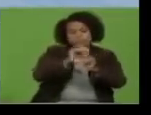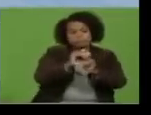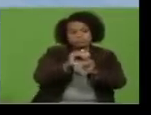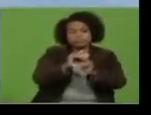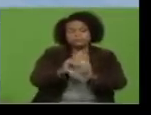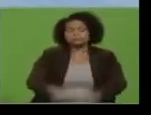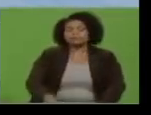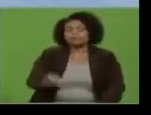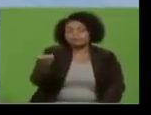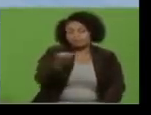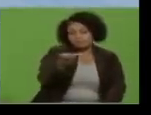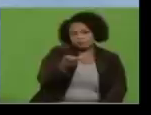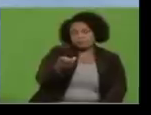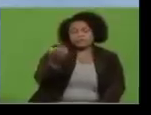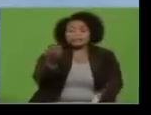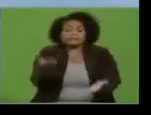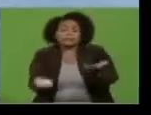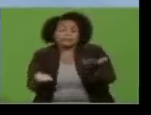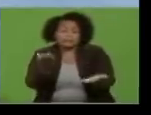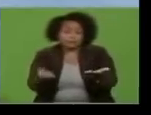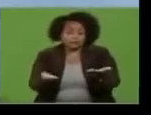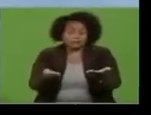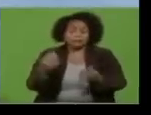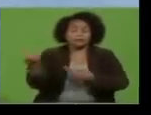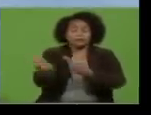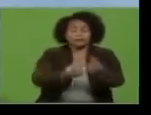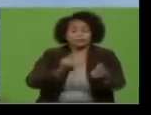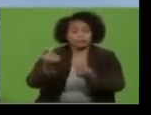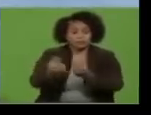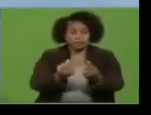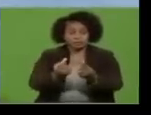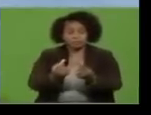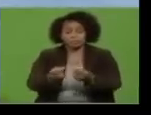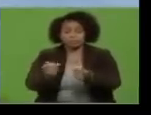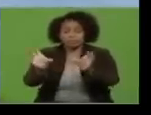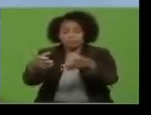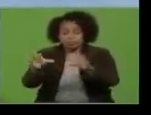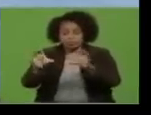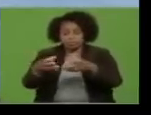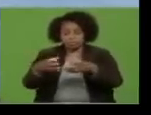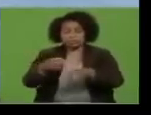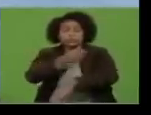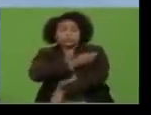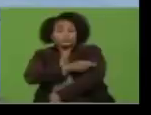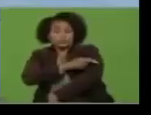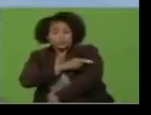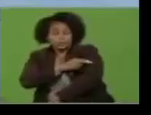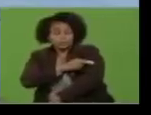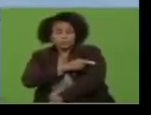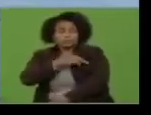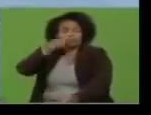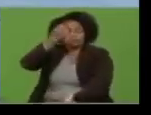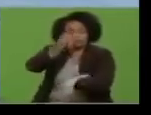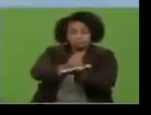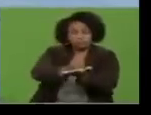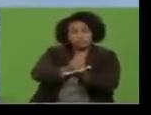da verificação das condições que foram impostas pelas autoridades sanitárias e pelos